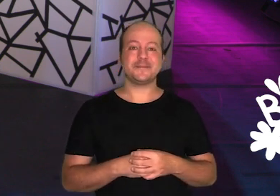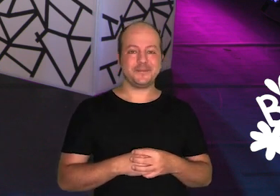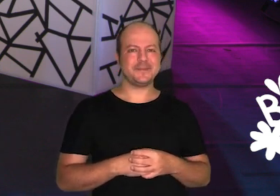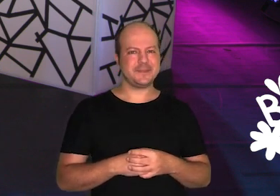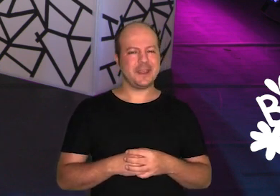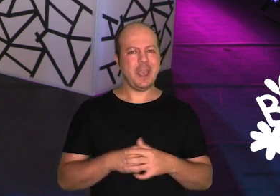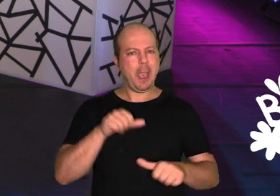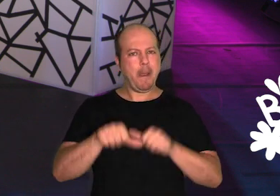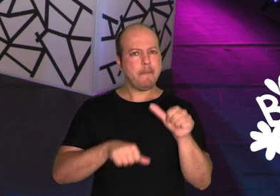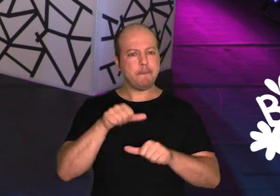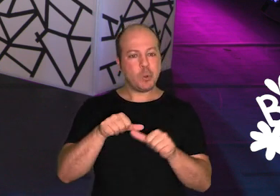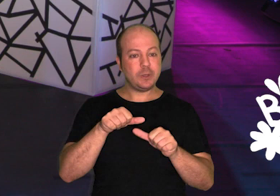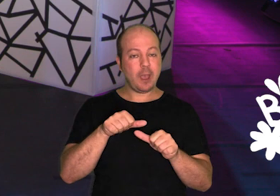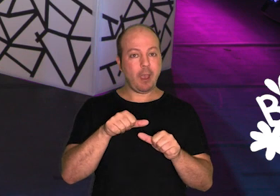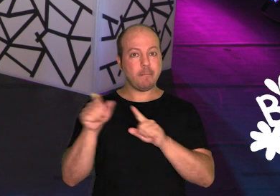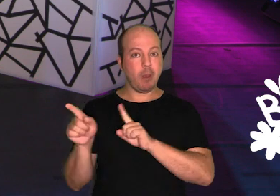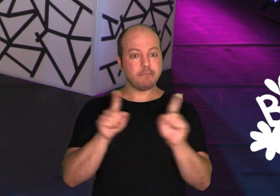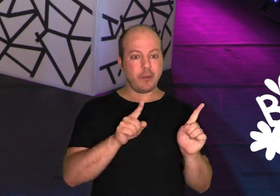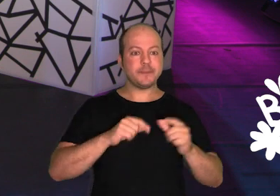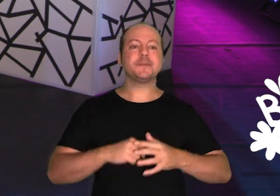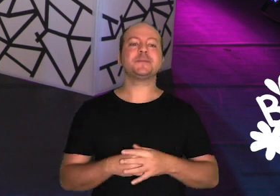Que muda de posição.